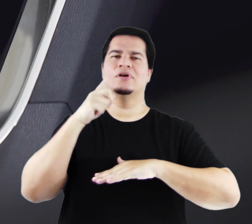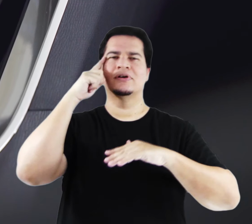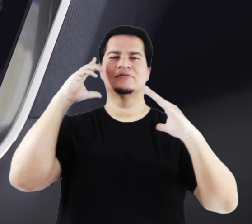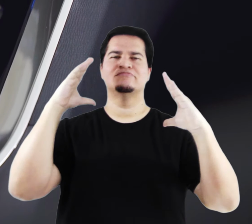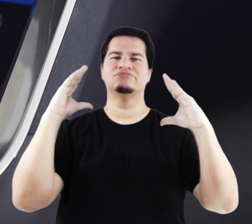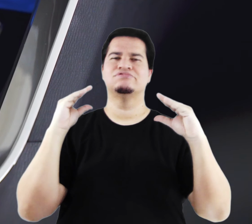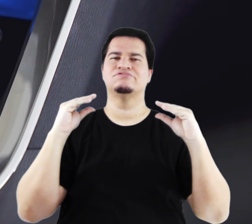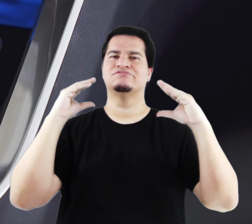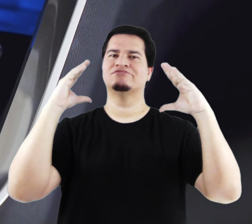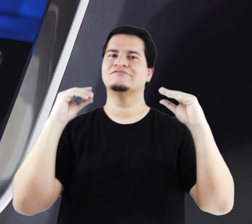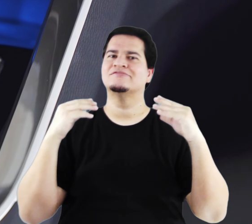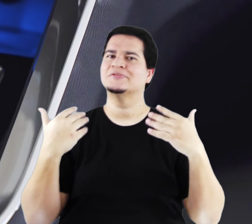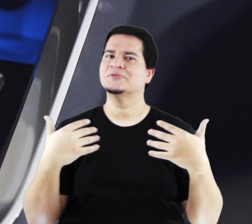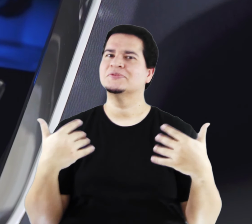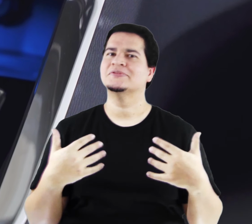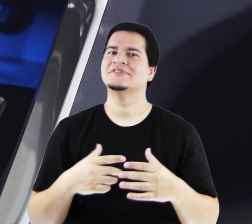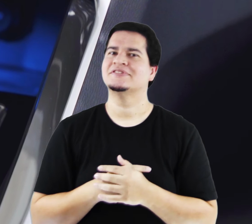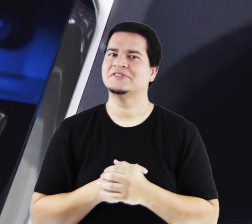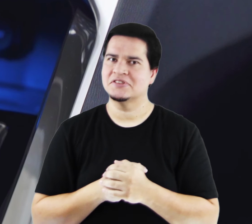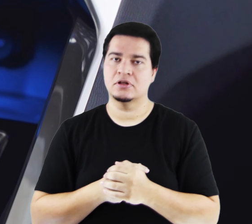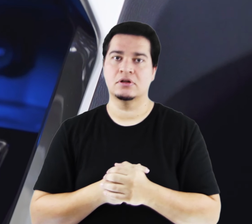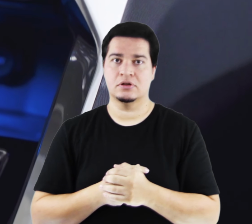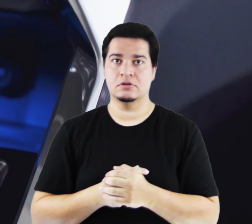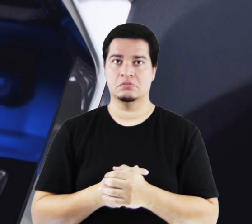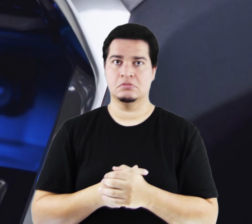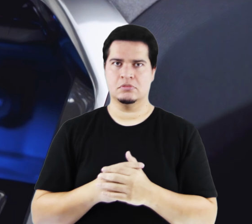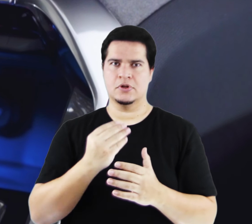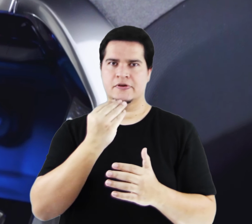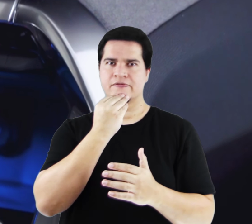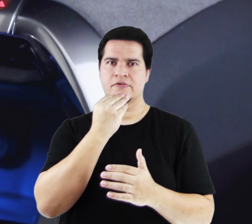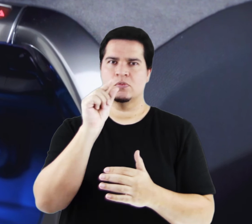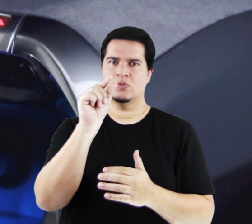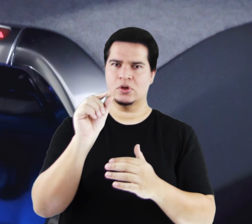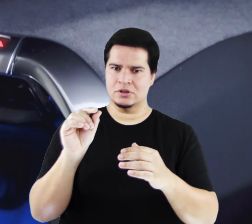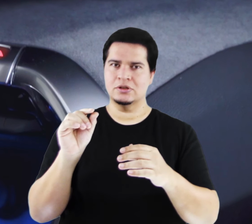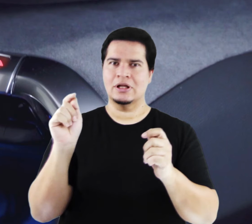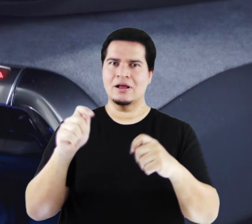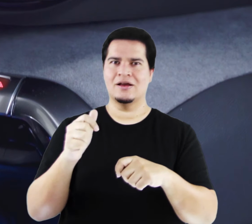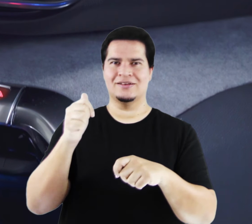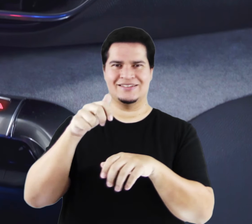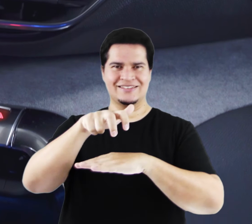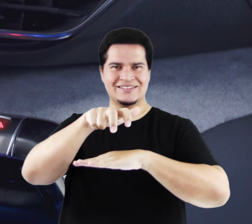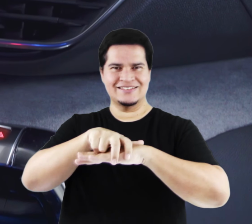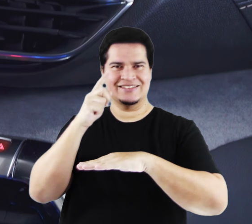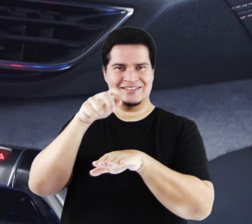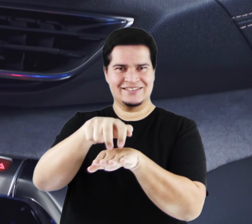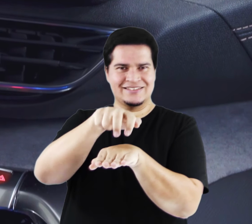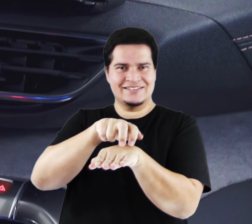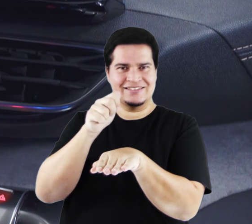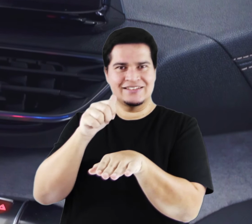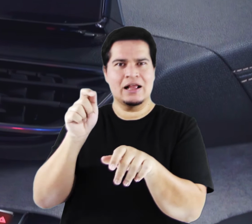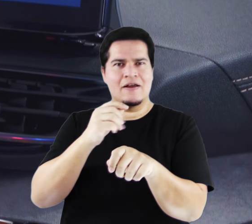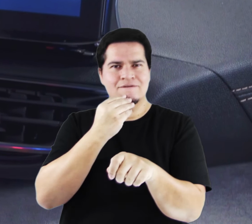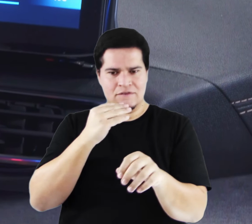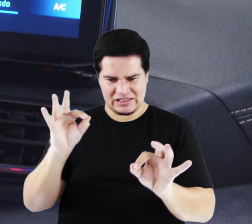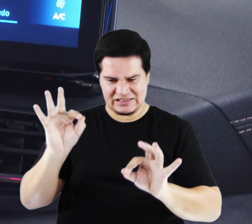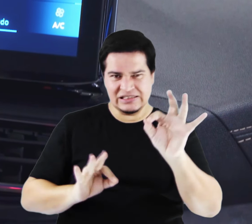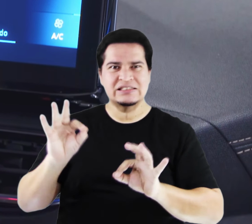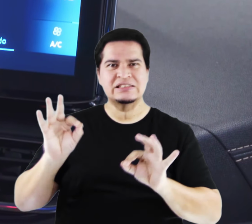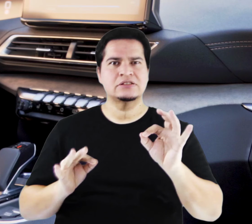um pouco. O próprio sistema de infotainment podia ser mais sofisticado, né? Dentro da família Stellantis, a gente tem aquele sistema da Jeep que é sensacional, que vocês viram a avaliação do Compass.